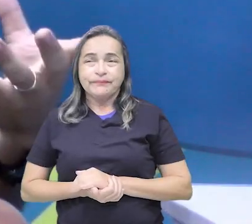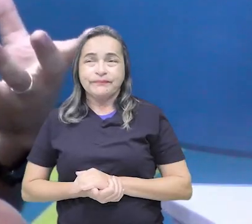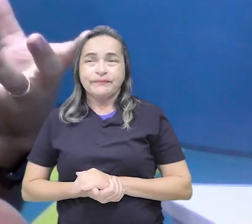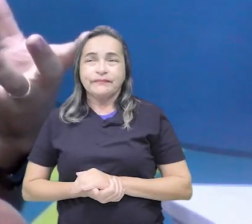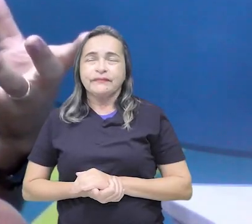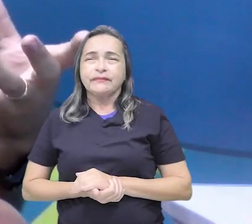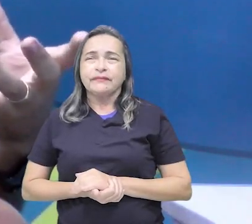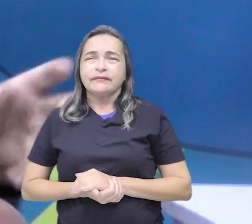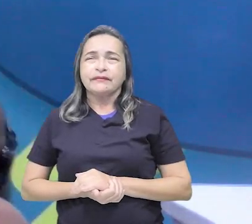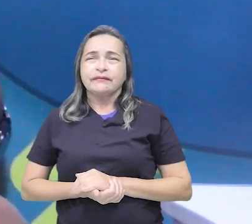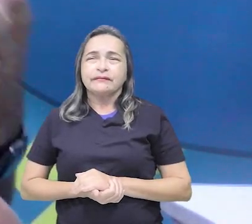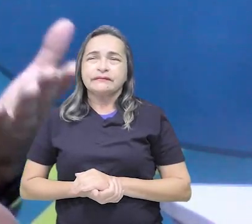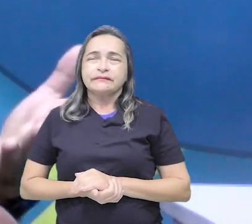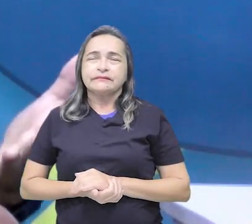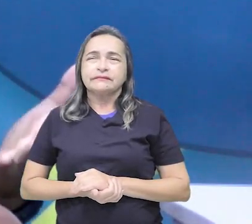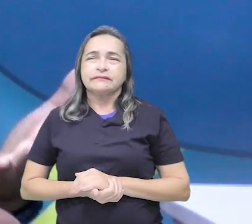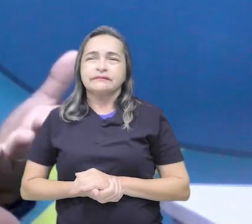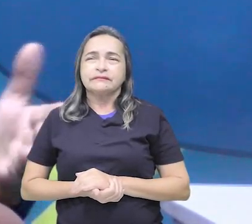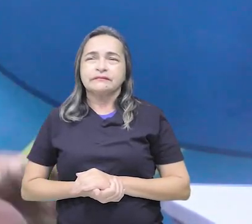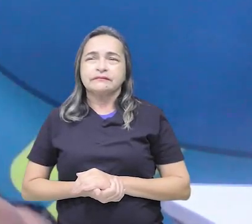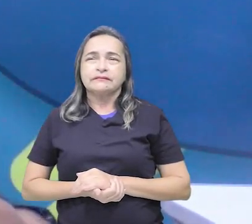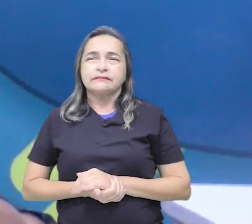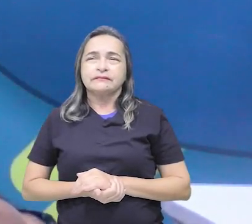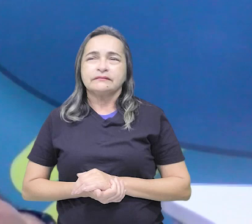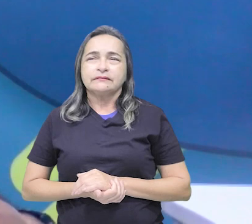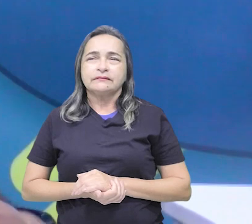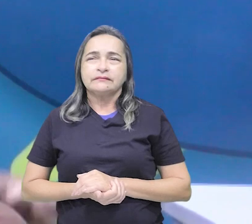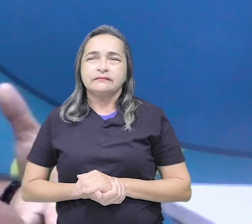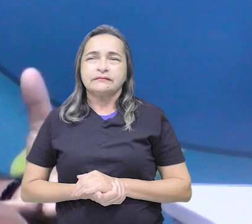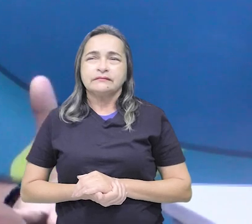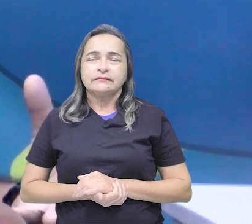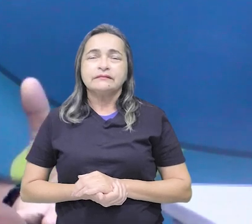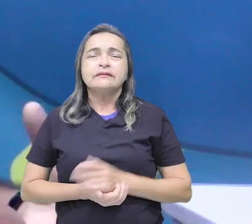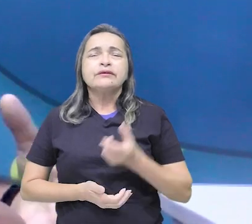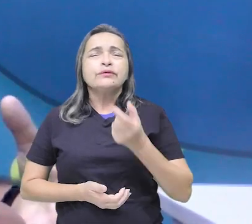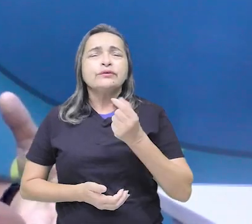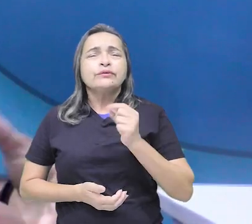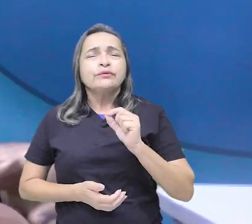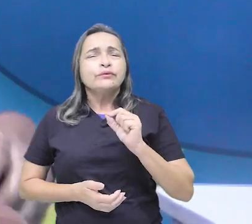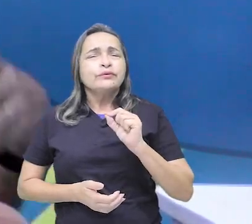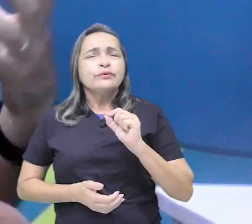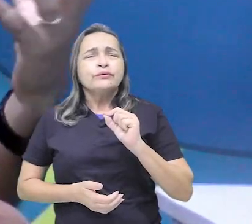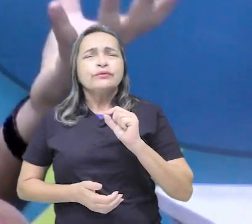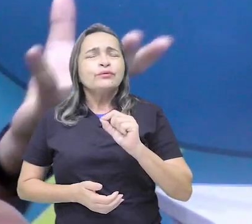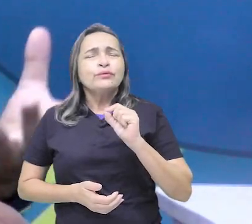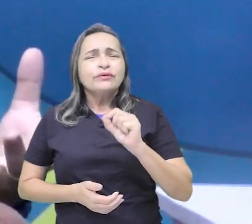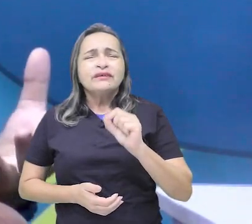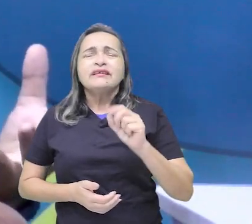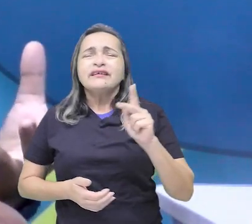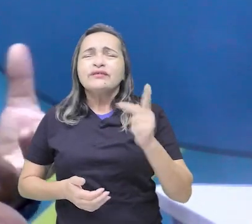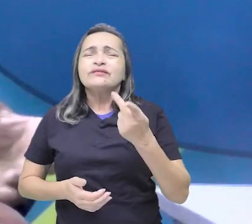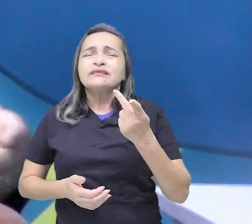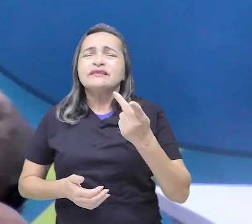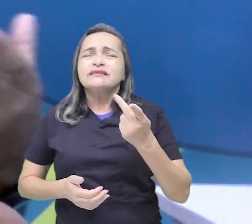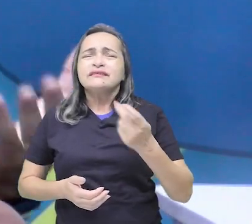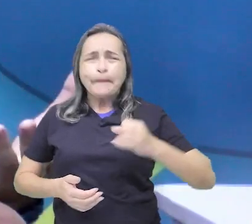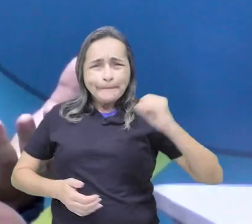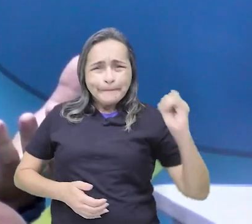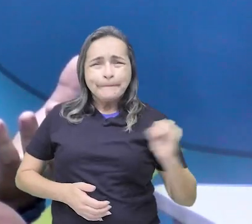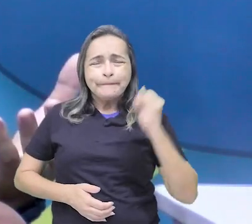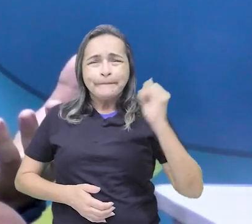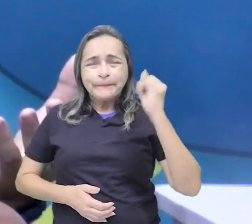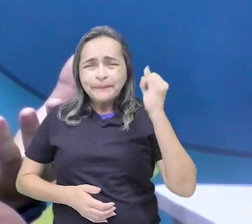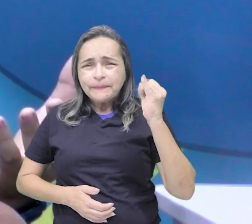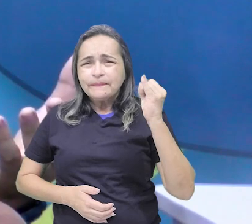eu te pergunto, o que é mais relevante para que um homem ele possa desenvolver um câncer de... Qual é a ferramenta principal? O que é que leva